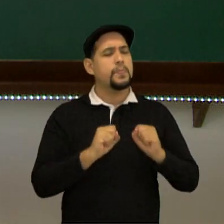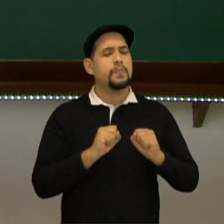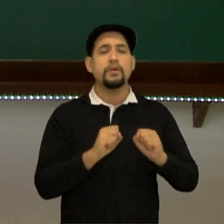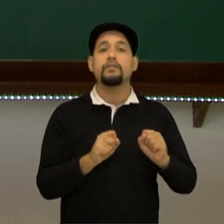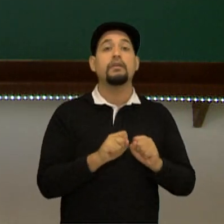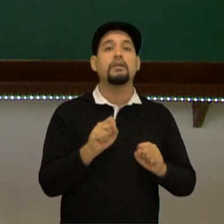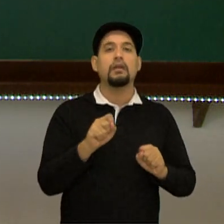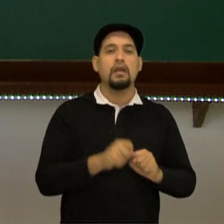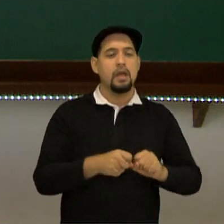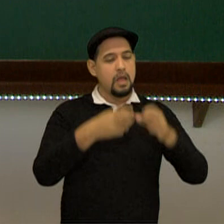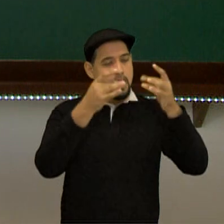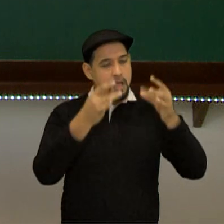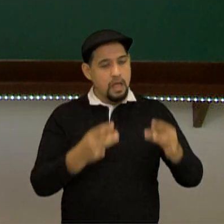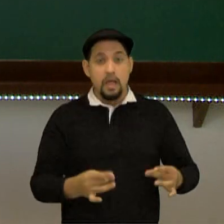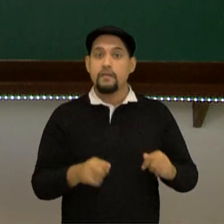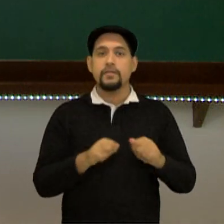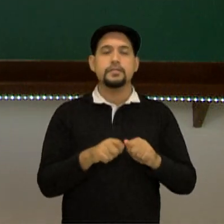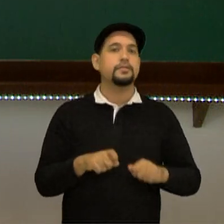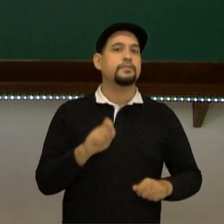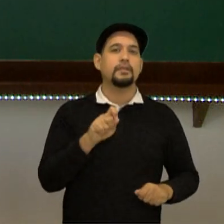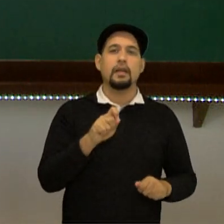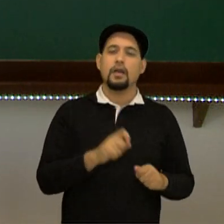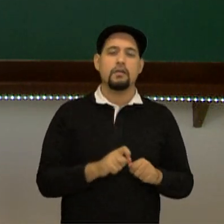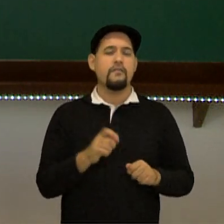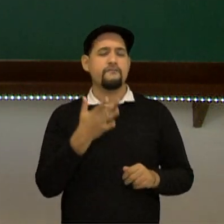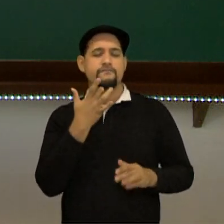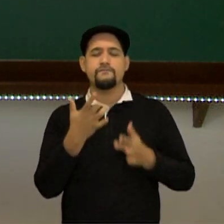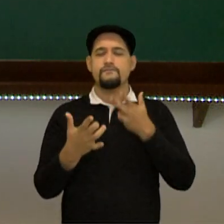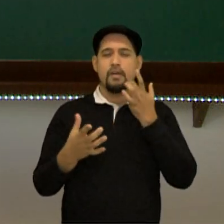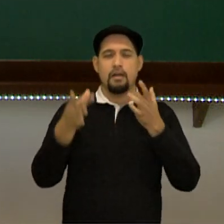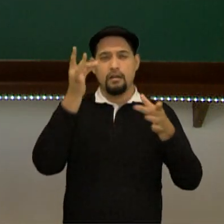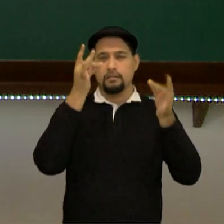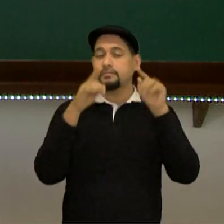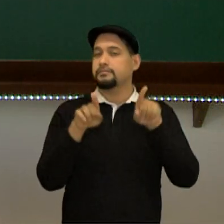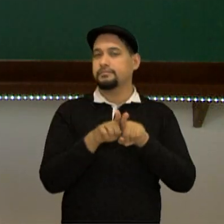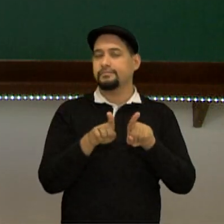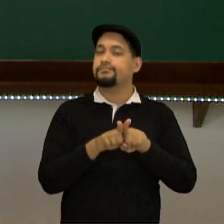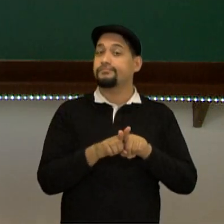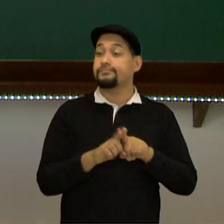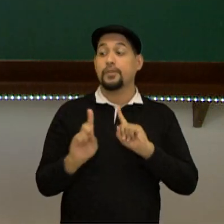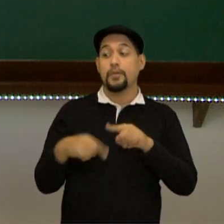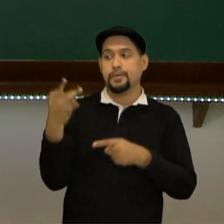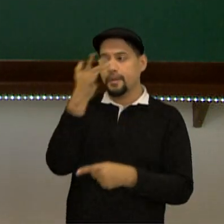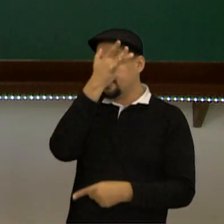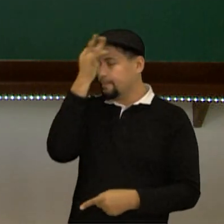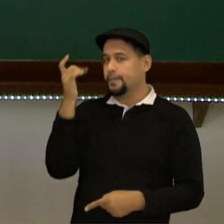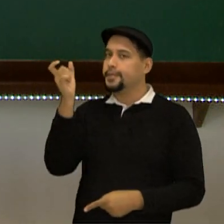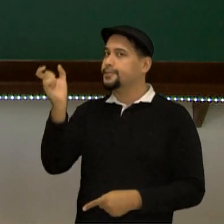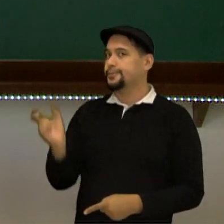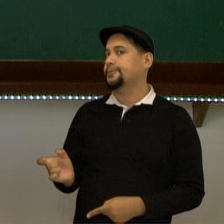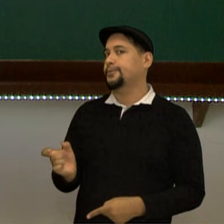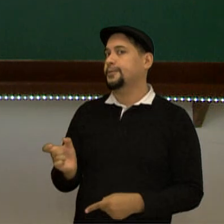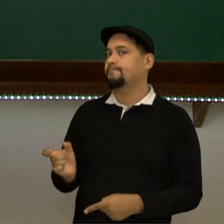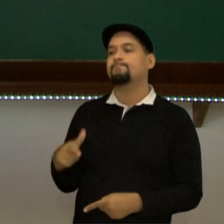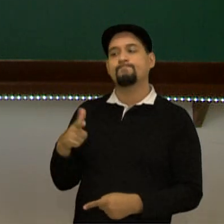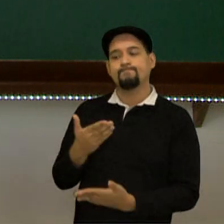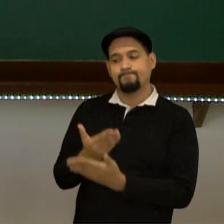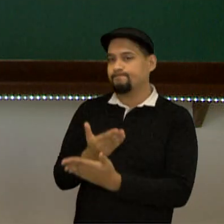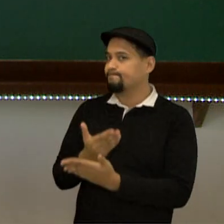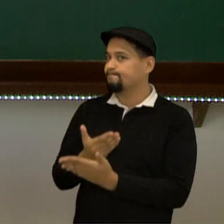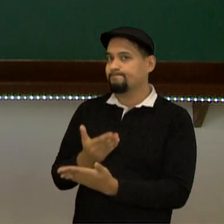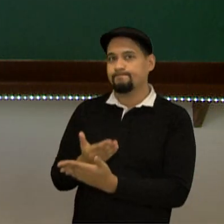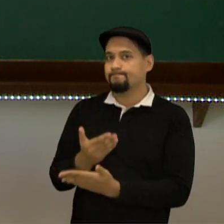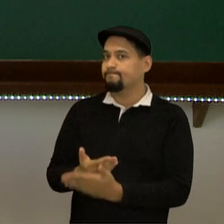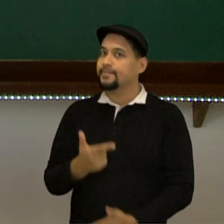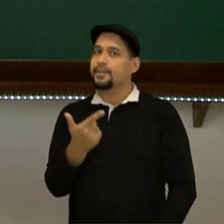poder desenvolver ali aquela questão com muito mais facilidade, enquanto o seu concorrente, evidentemente, não se dedicou,